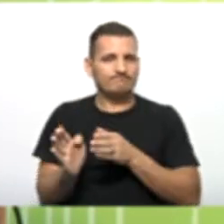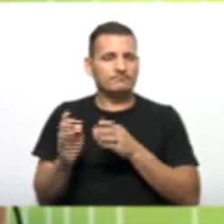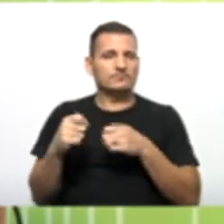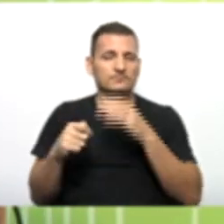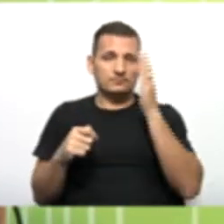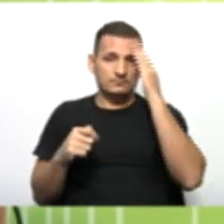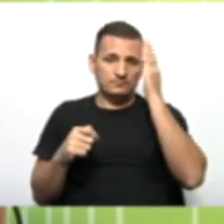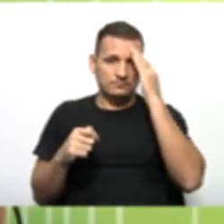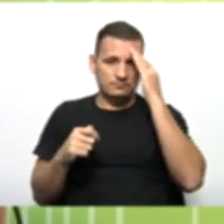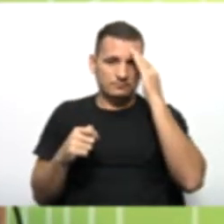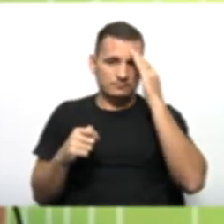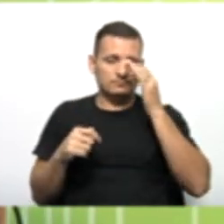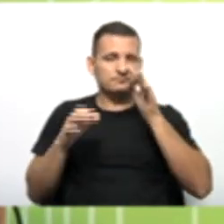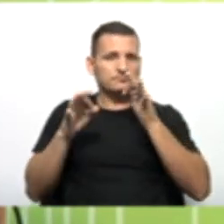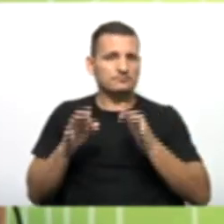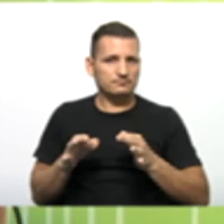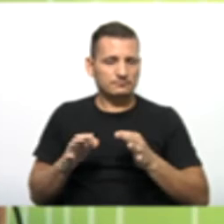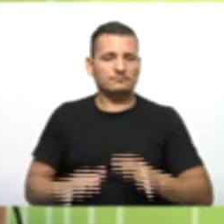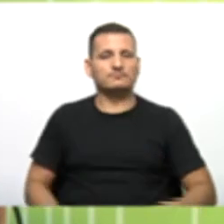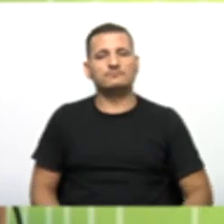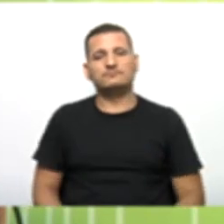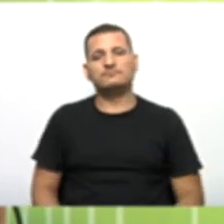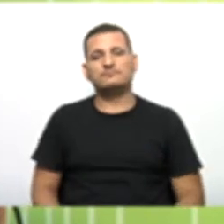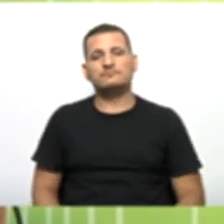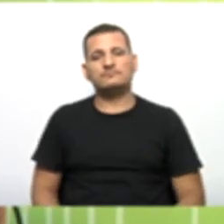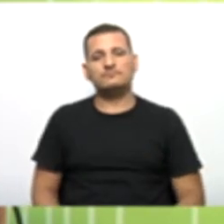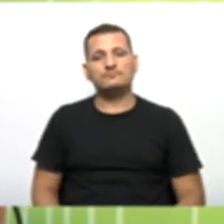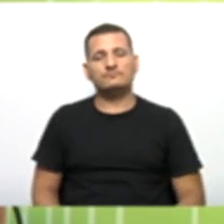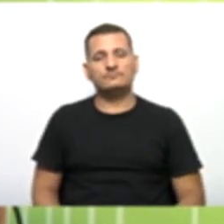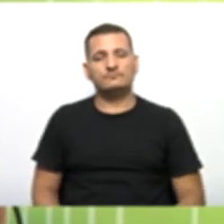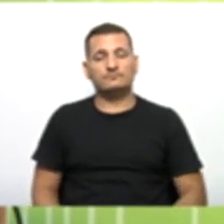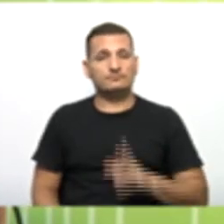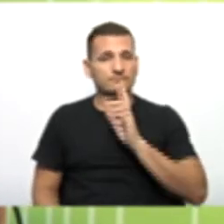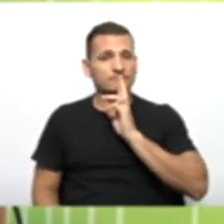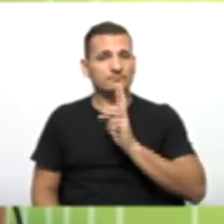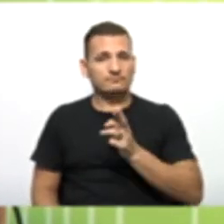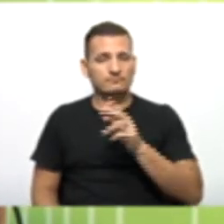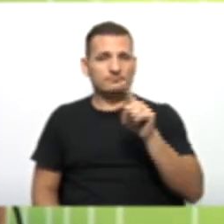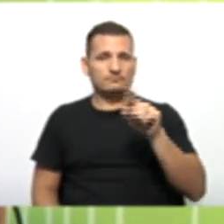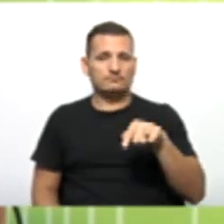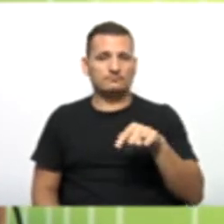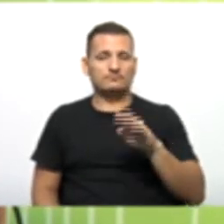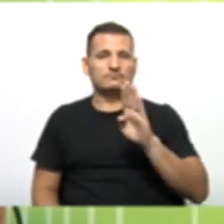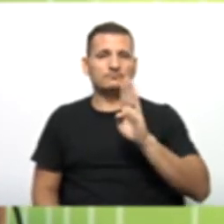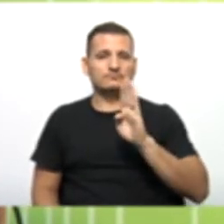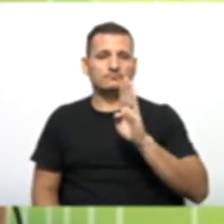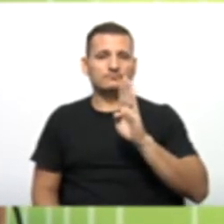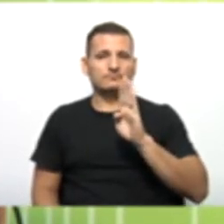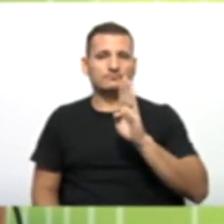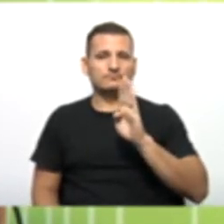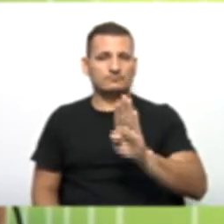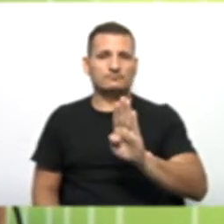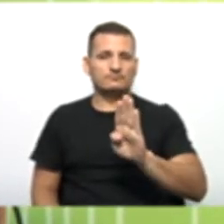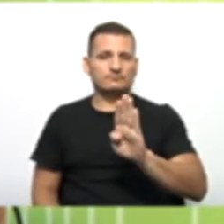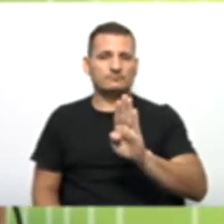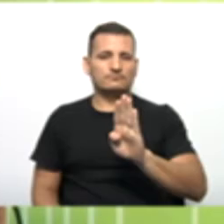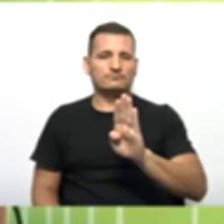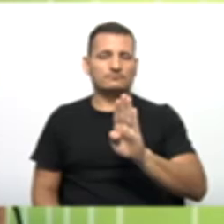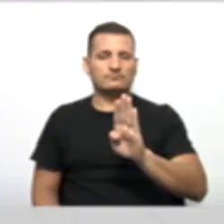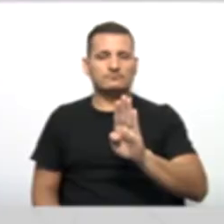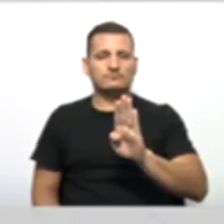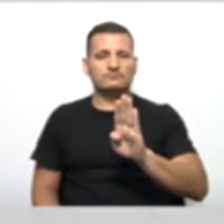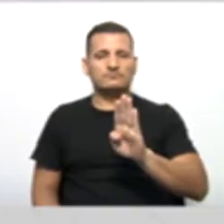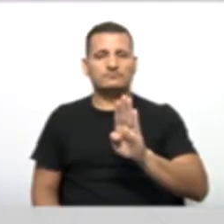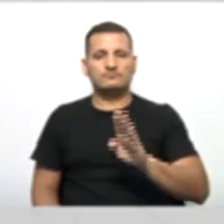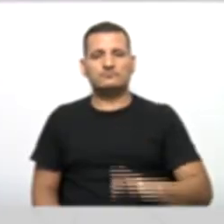para ninguém remar para o lado oposto. Ok? Então aí a resposta correta é realmente a letra B, professor. A letra B, né? Letra B é a